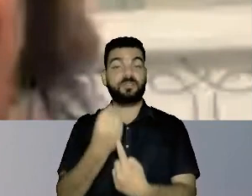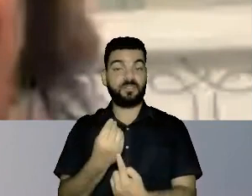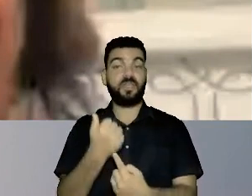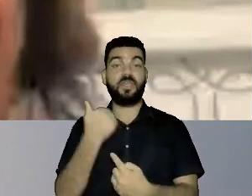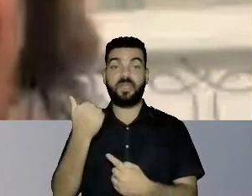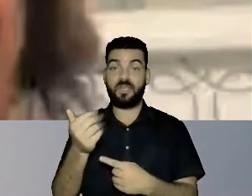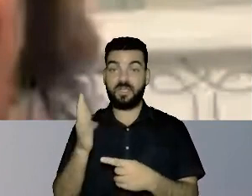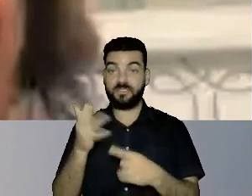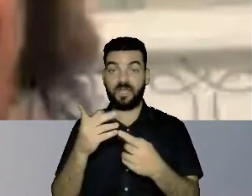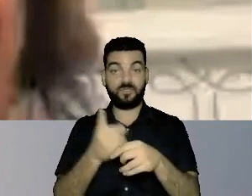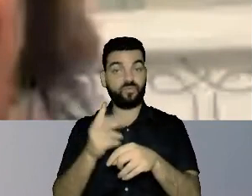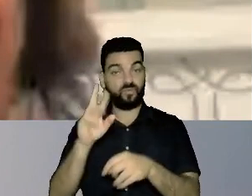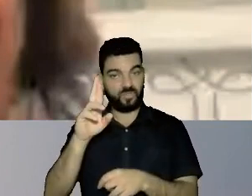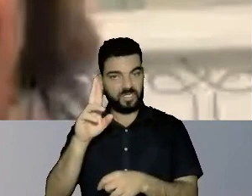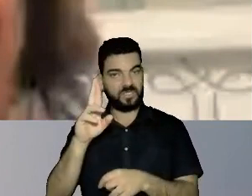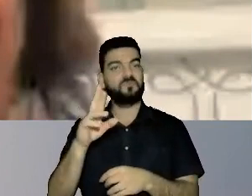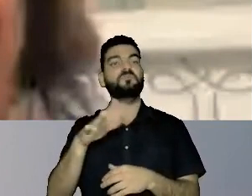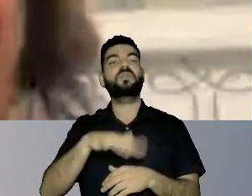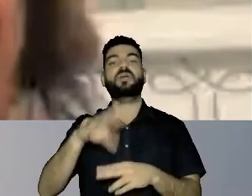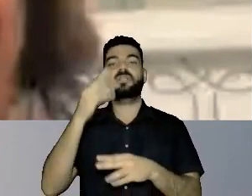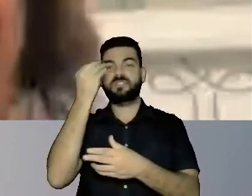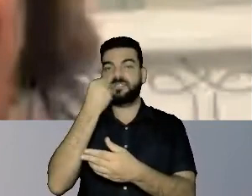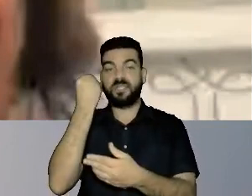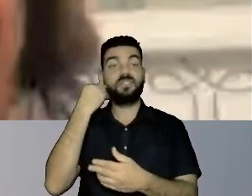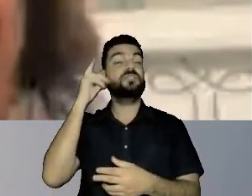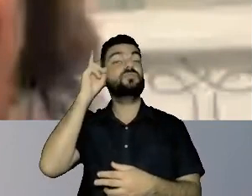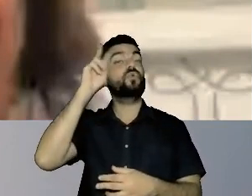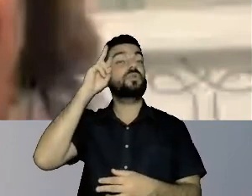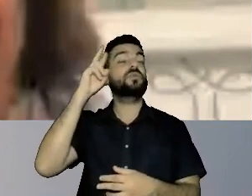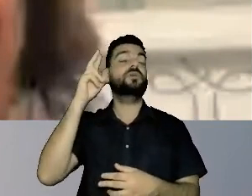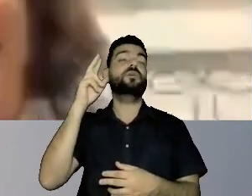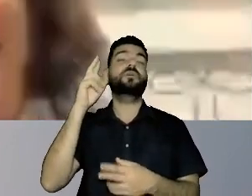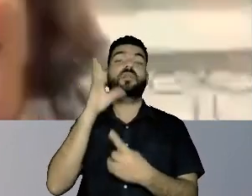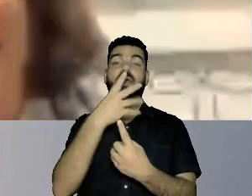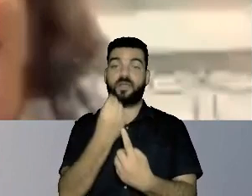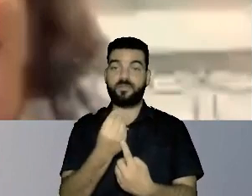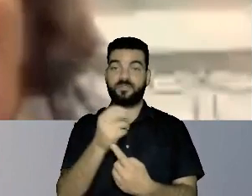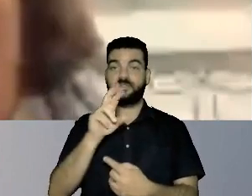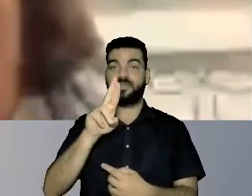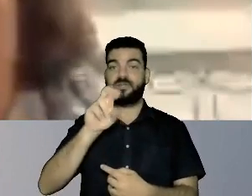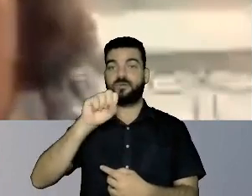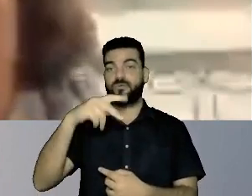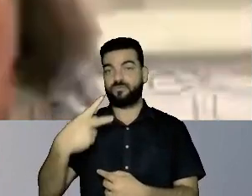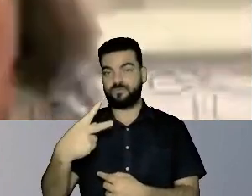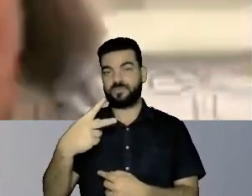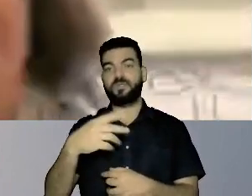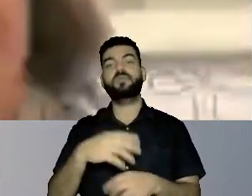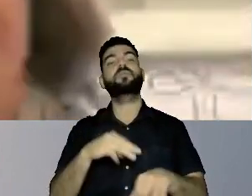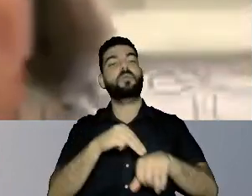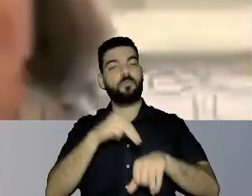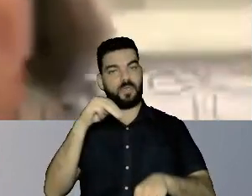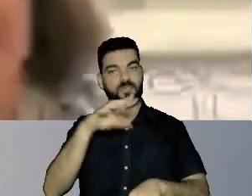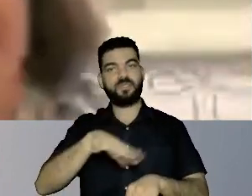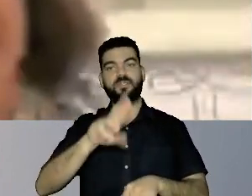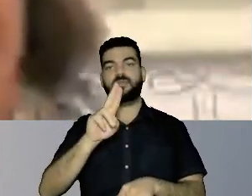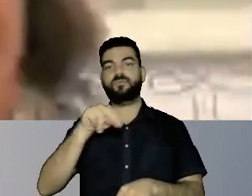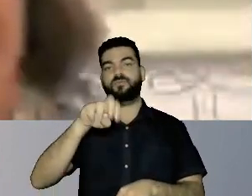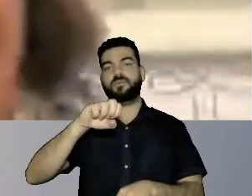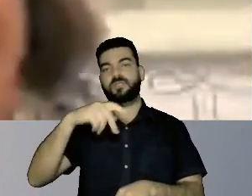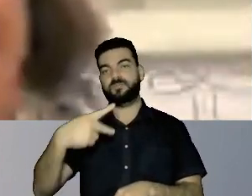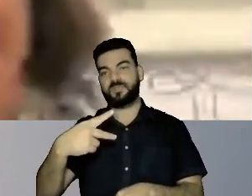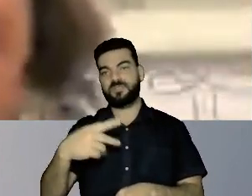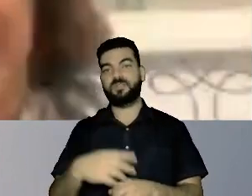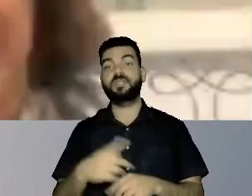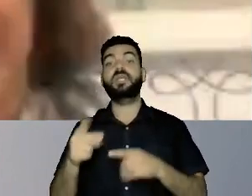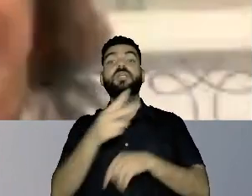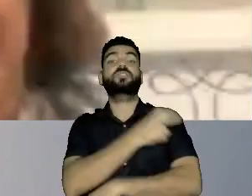artista visual e pesquisador em arte. Ele é doutorando no programa de pós-graduação Interunidades em Estética e História da Arte da